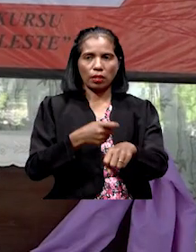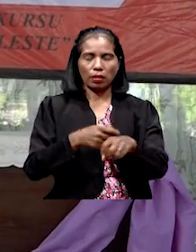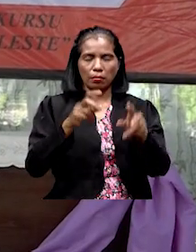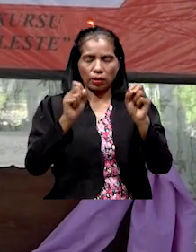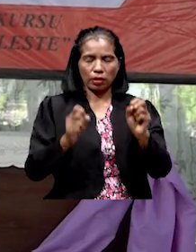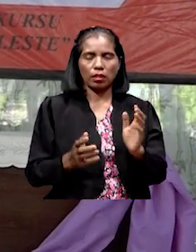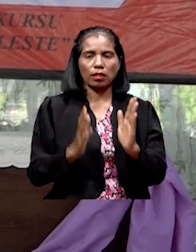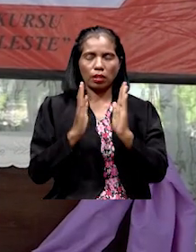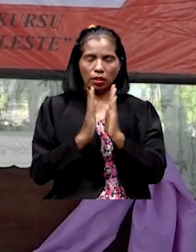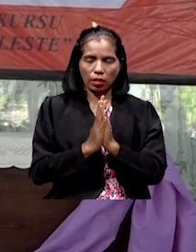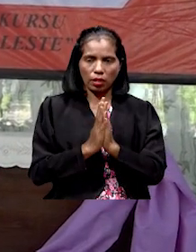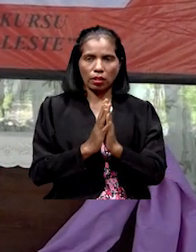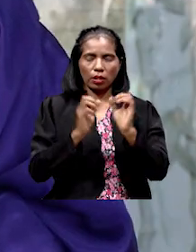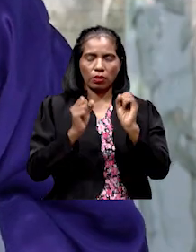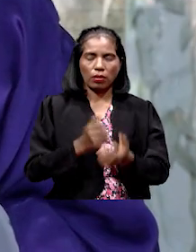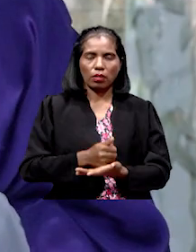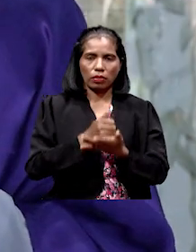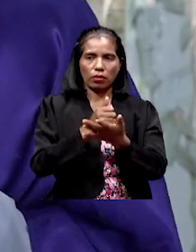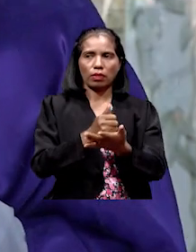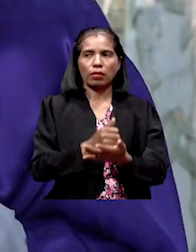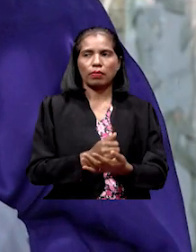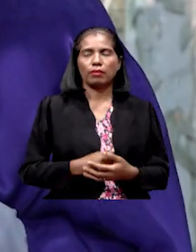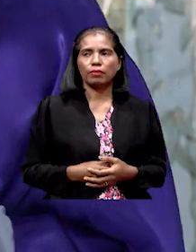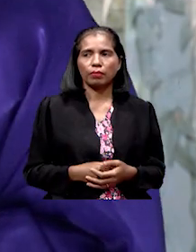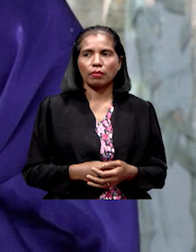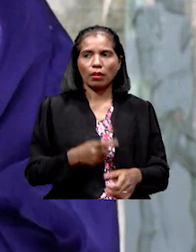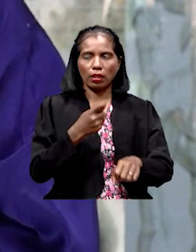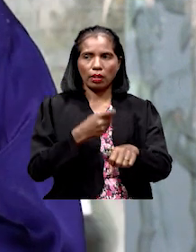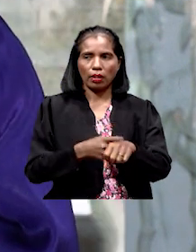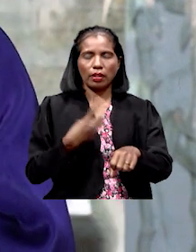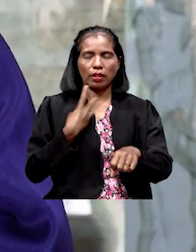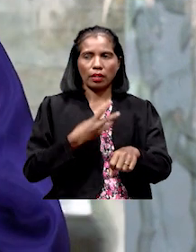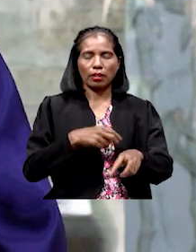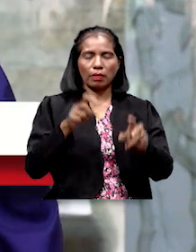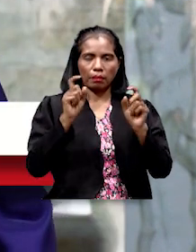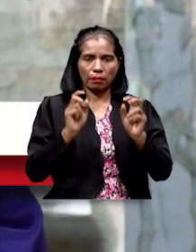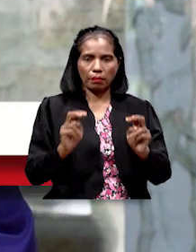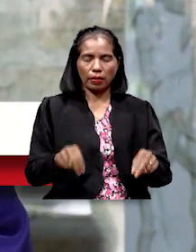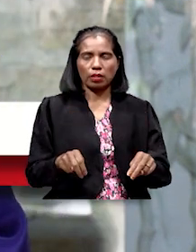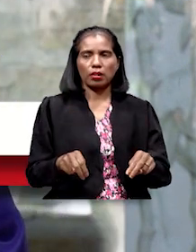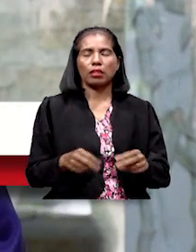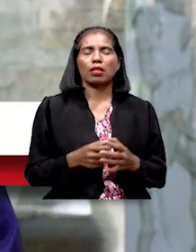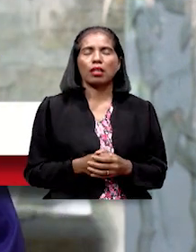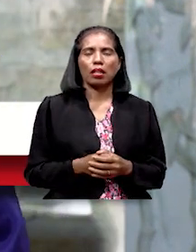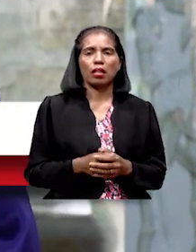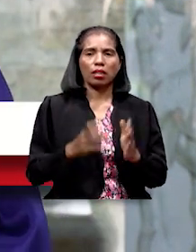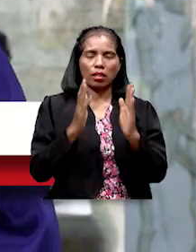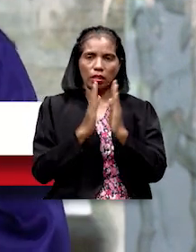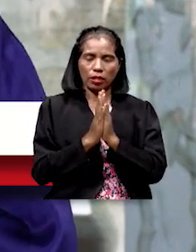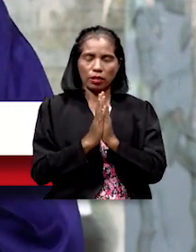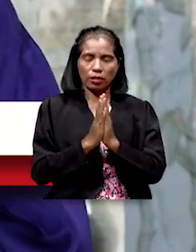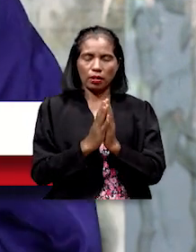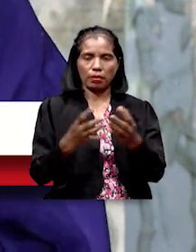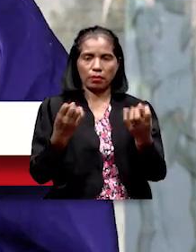essa oração no ação caridade. Tempo quaresma, então precisa oração. Profunda, então